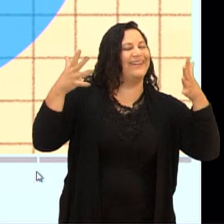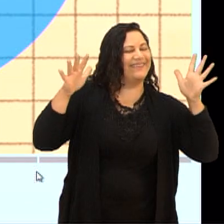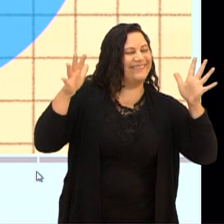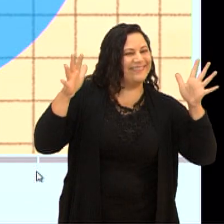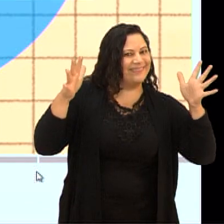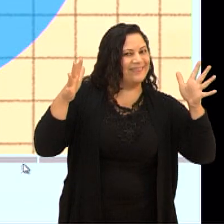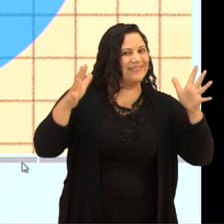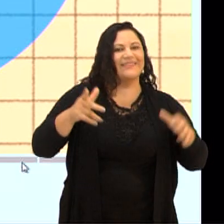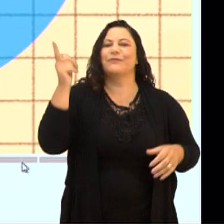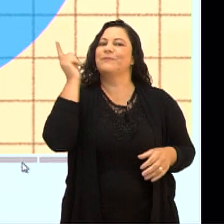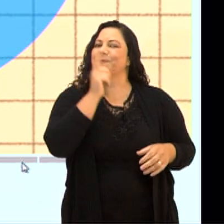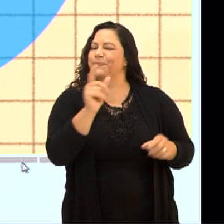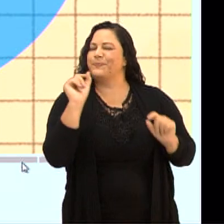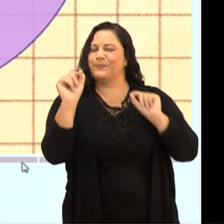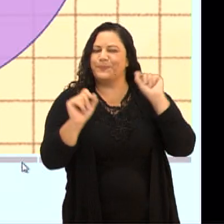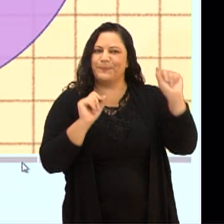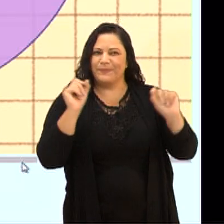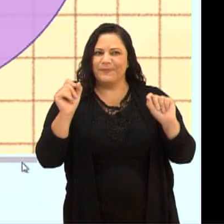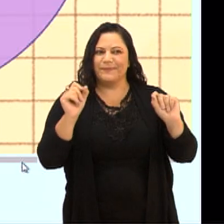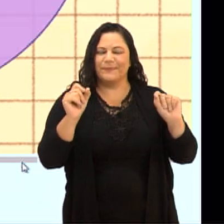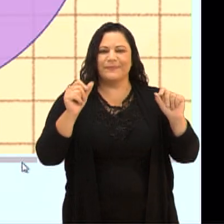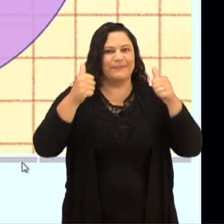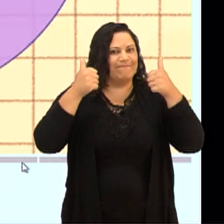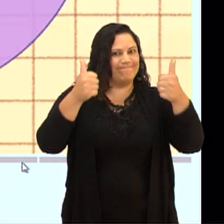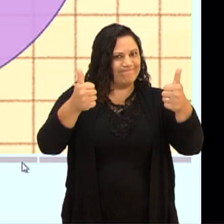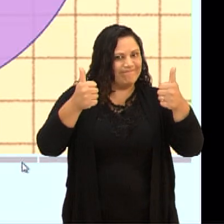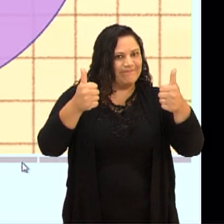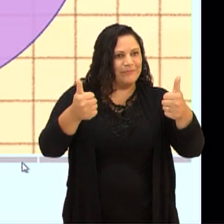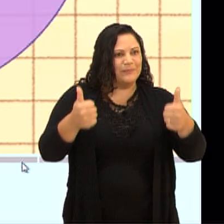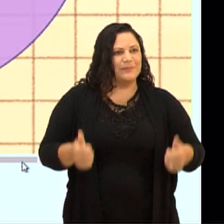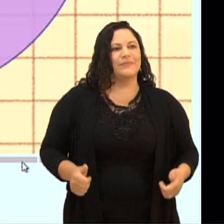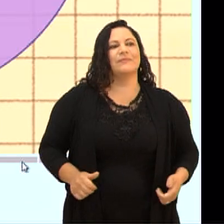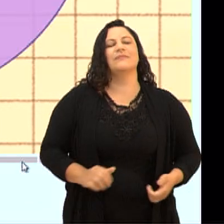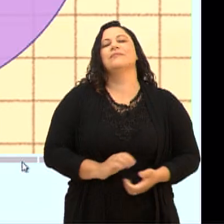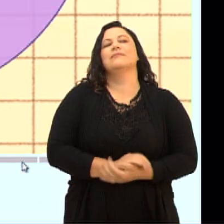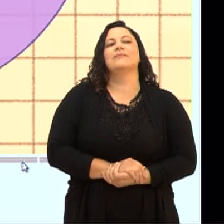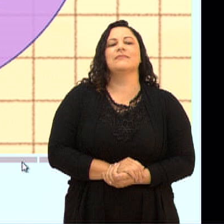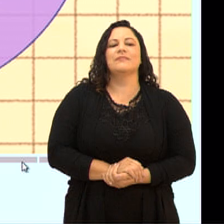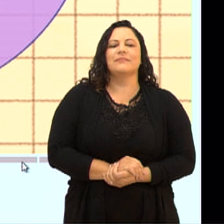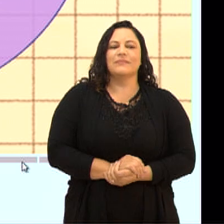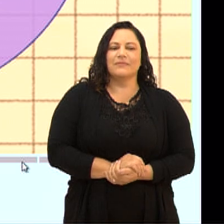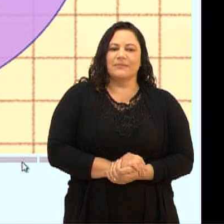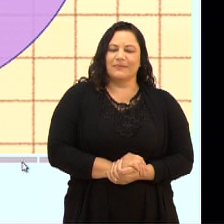Isso, olha que legal. Fechou, bem certinho.